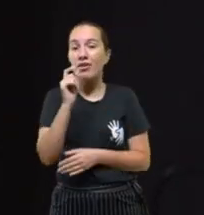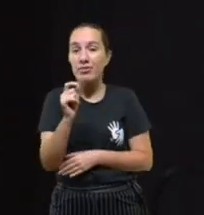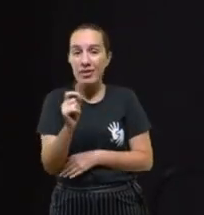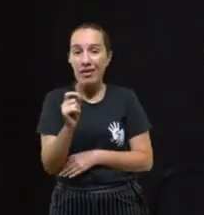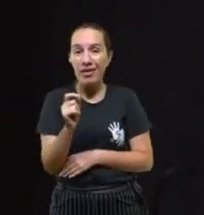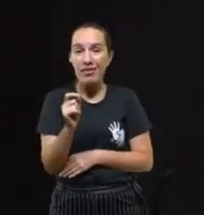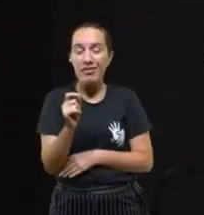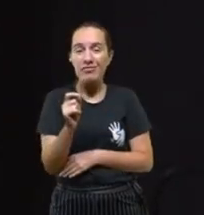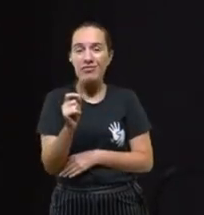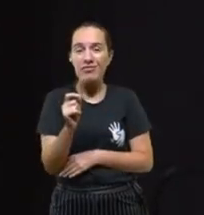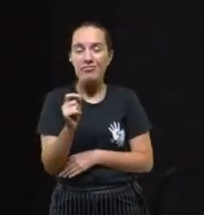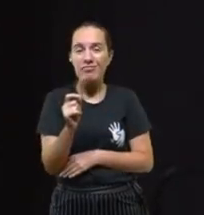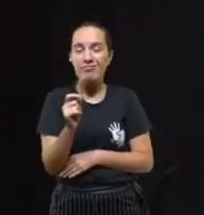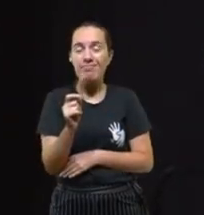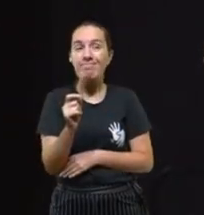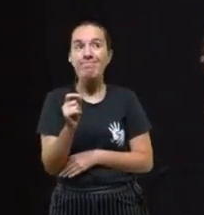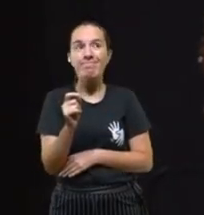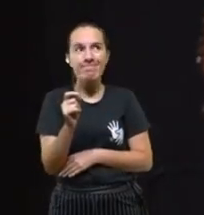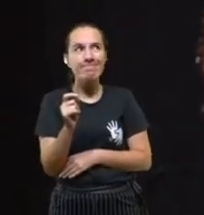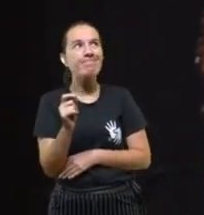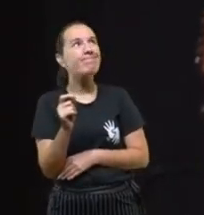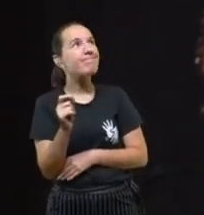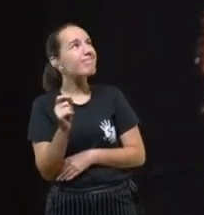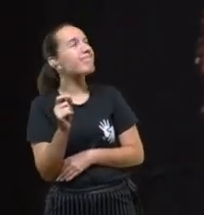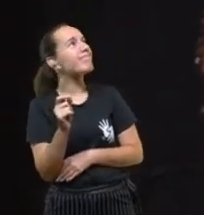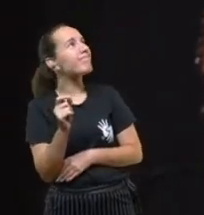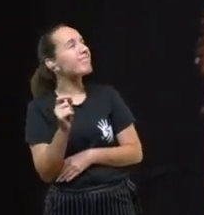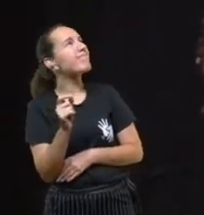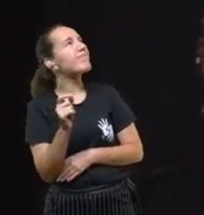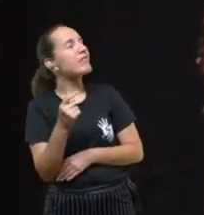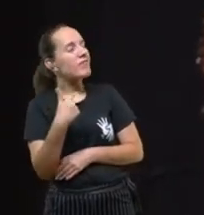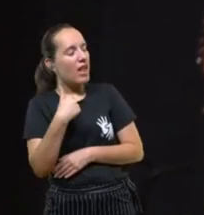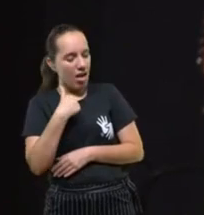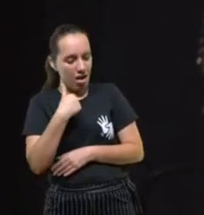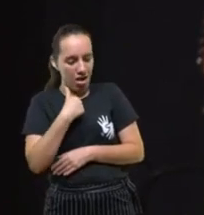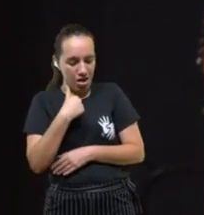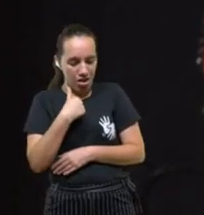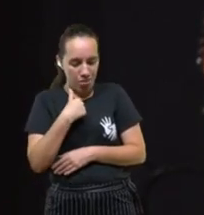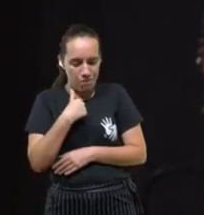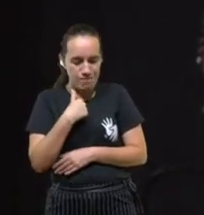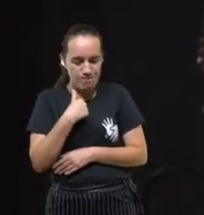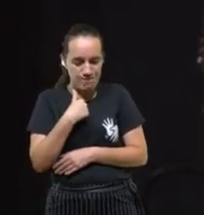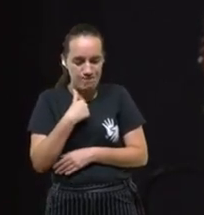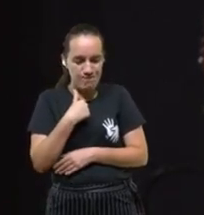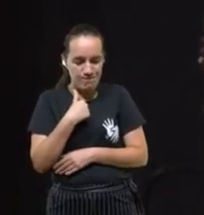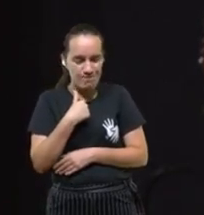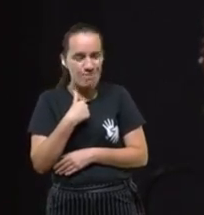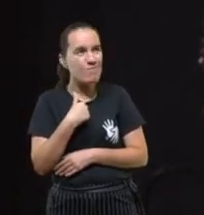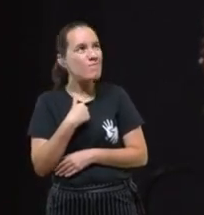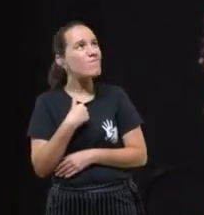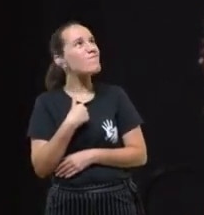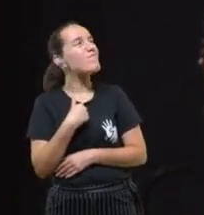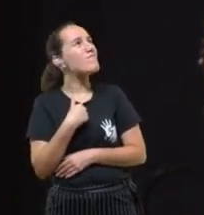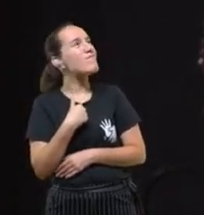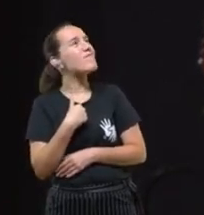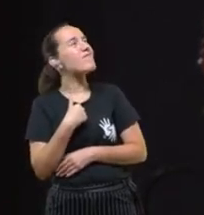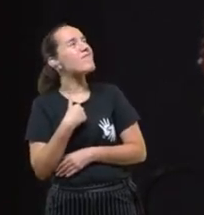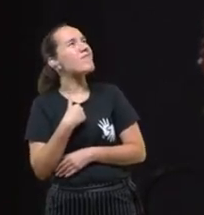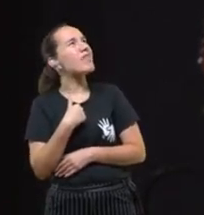e eu tenho essa revelação: gente, eu estou aqui e eu estou trazendo